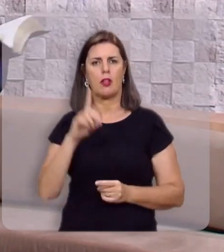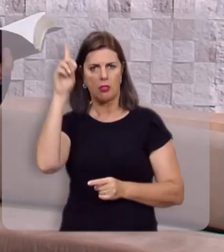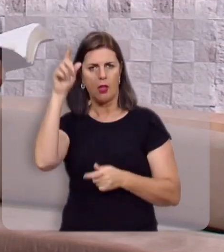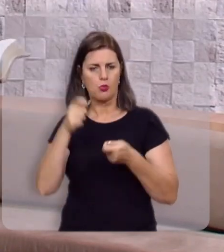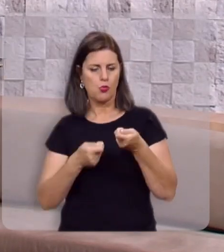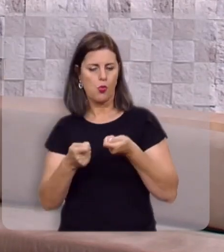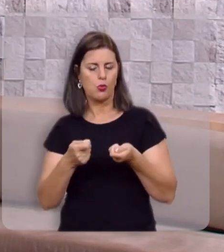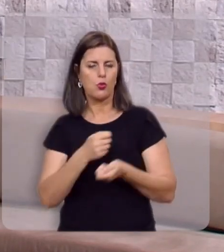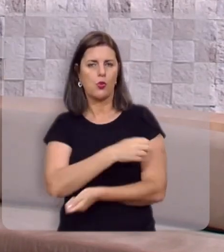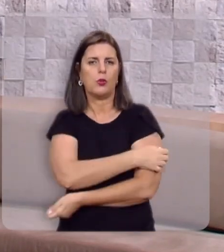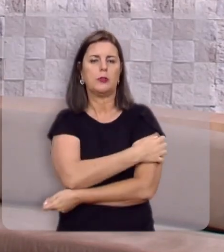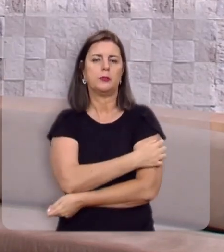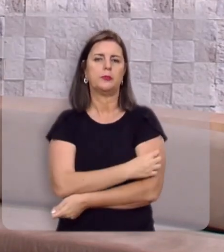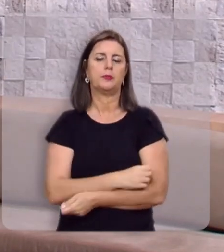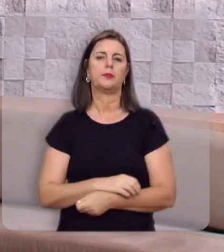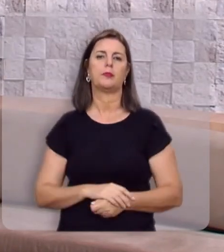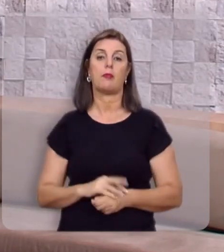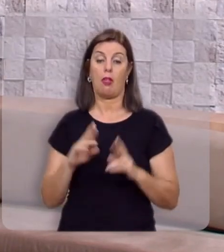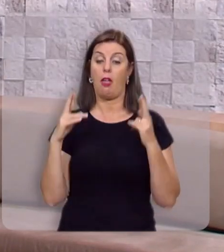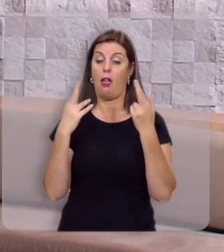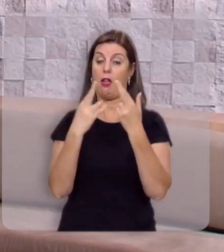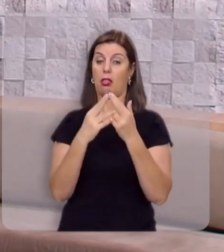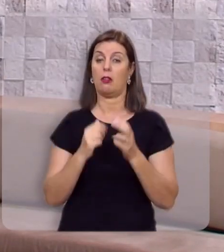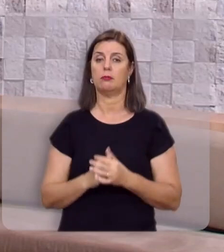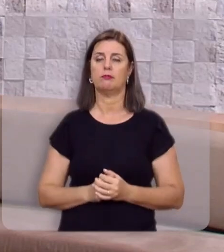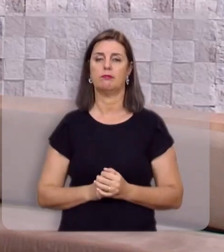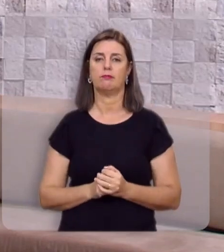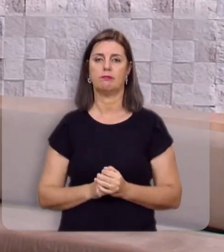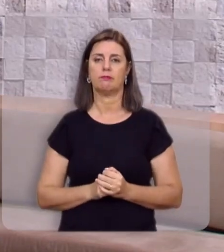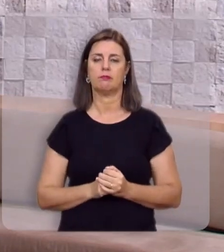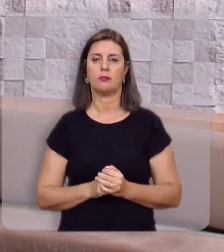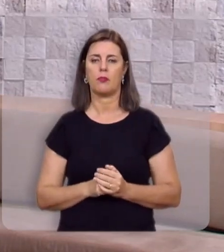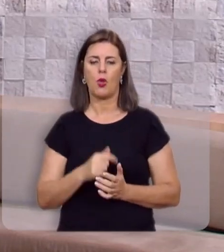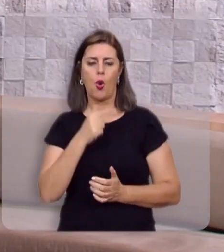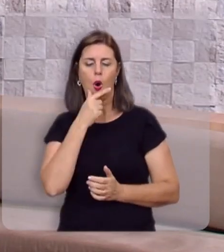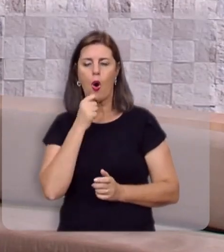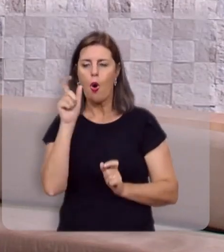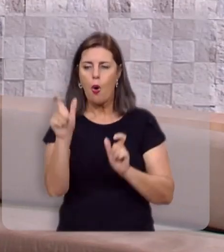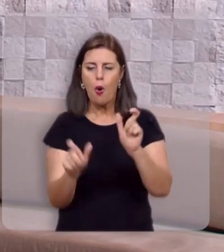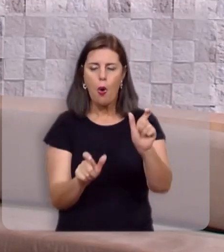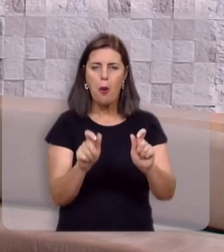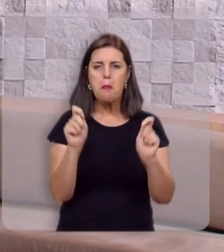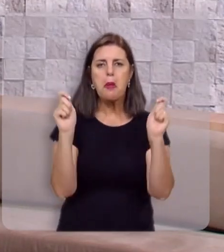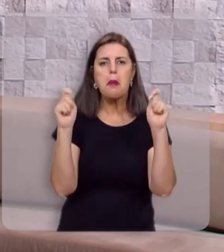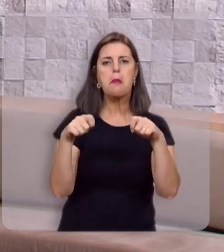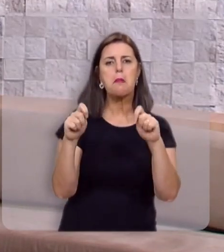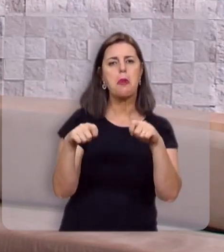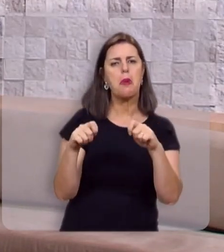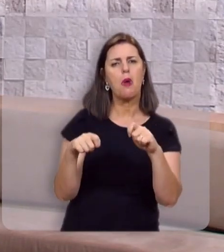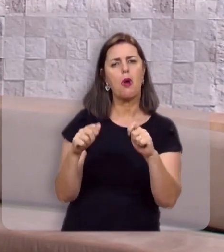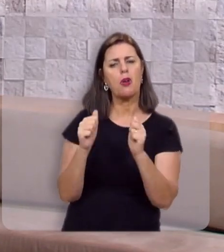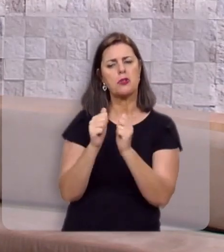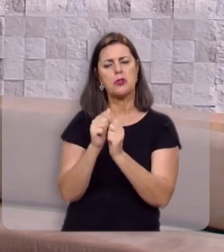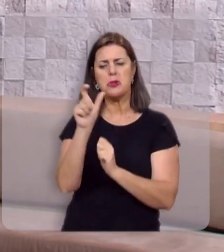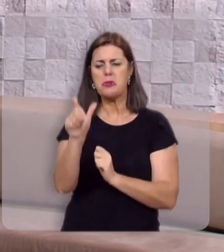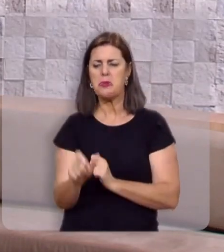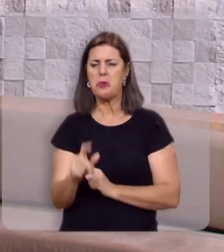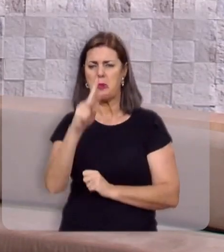Deus está no controle, Ele reina. Os homens podem, com a